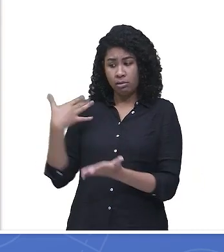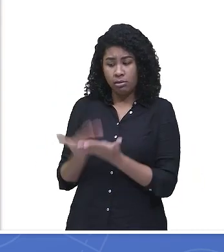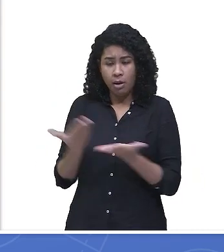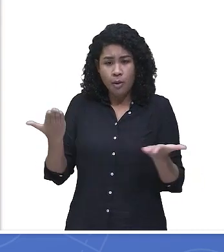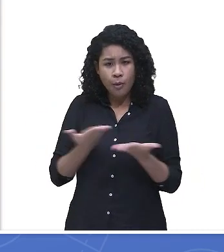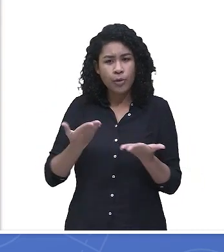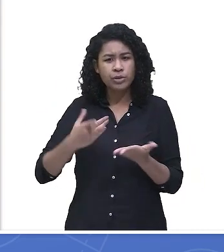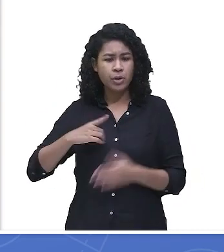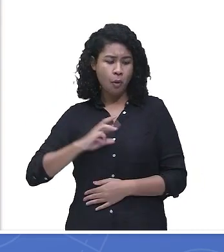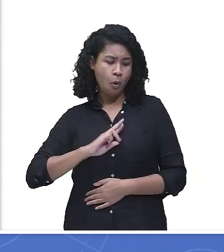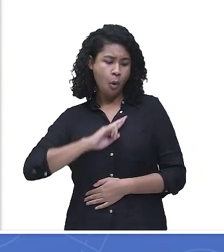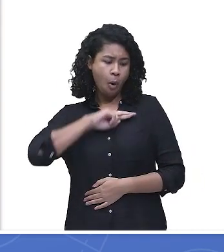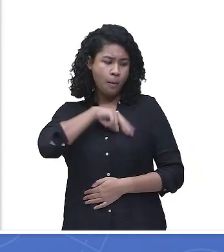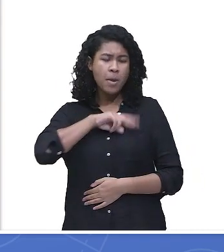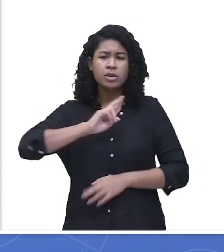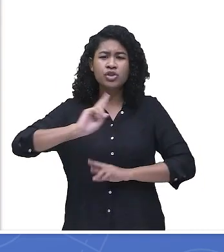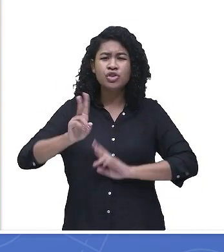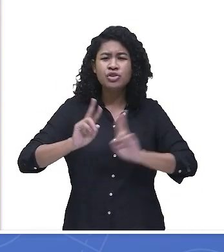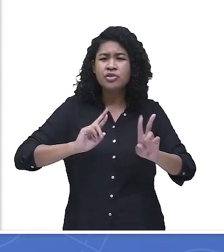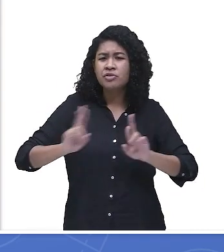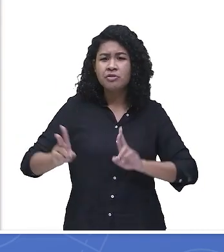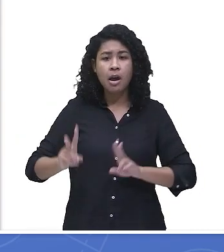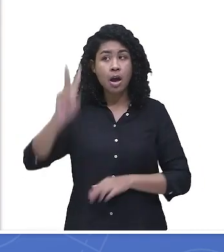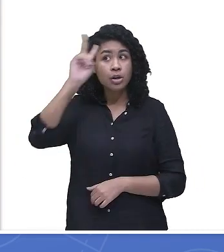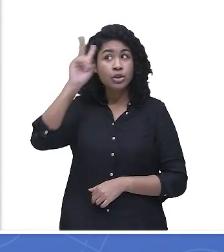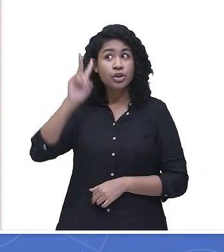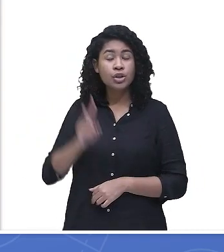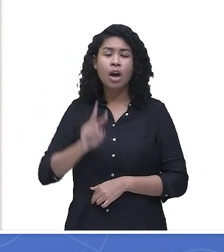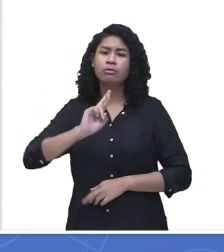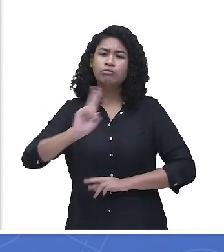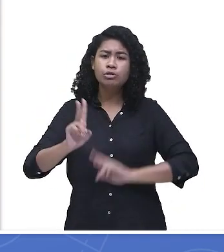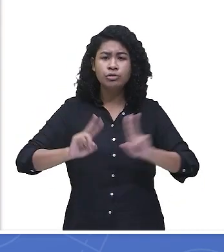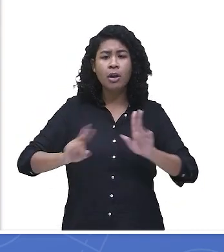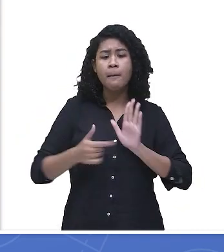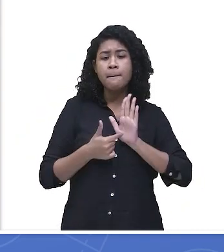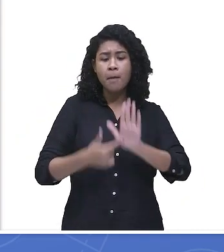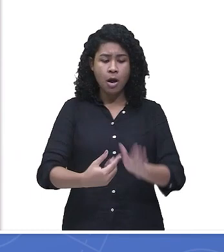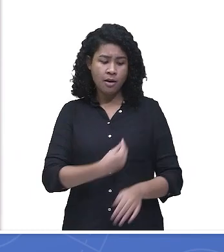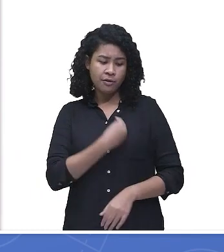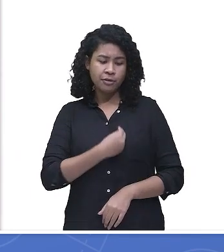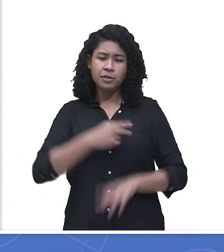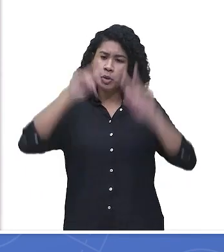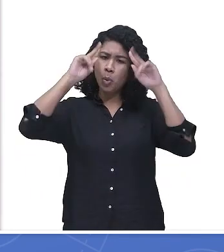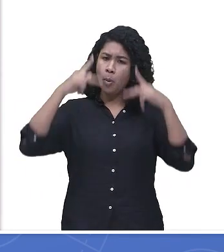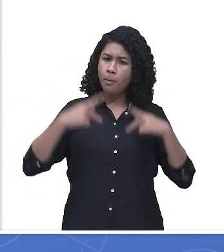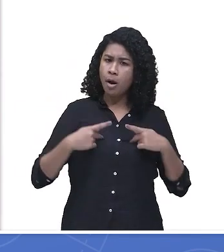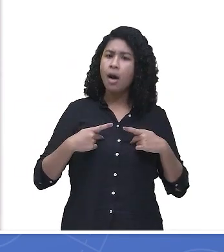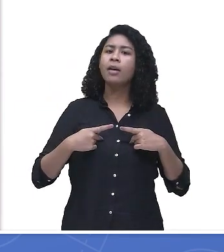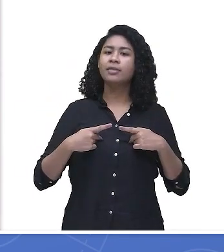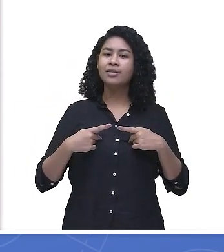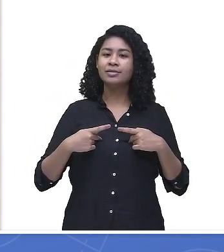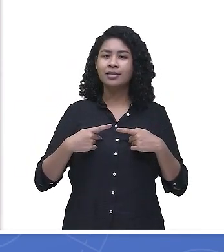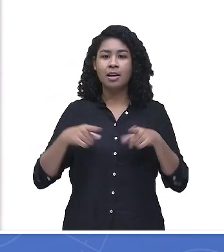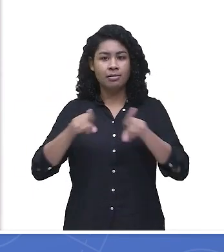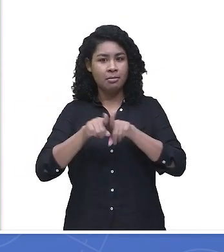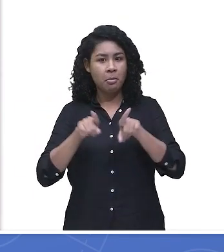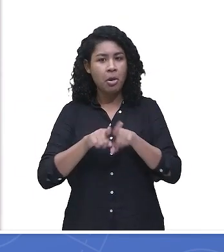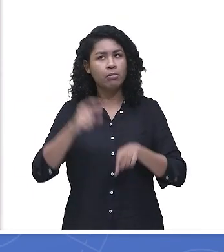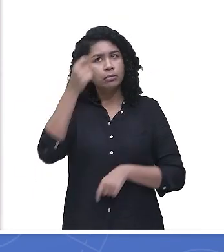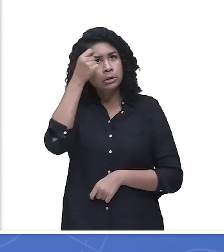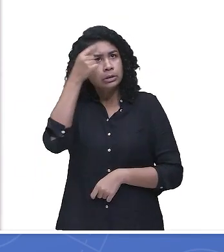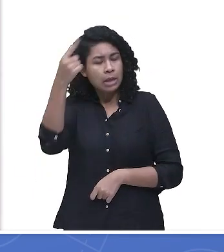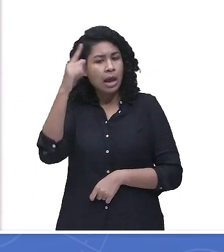que contam histórias diversas de seres humanos e com a sua história de vida, misturando realidade